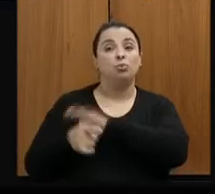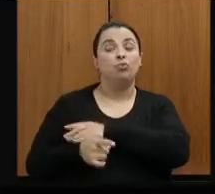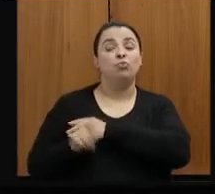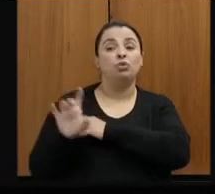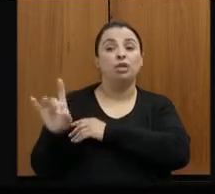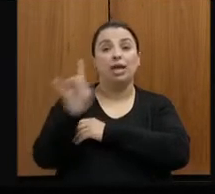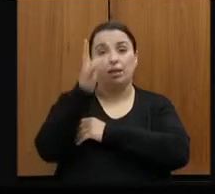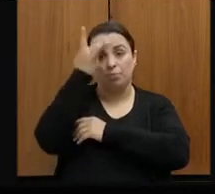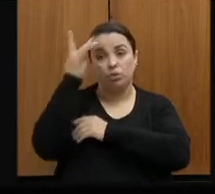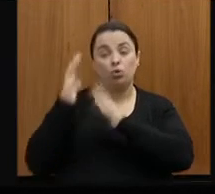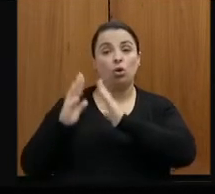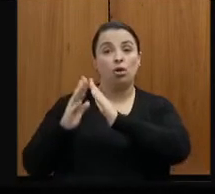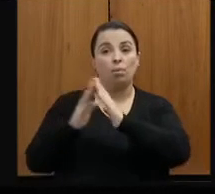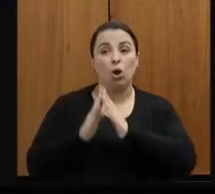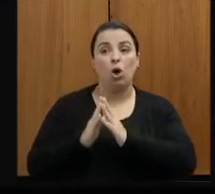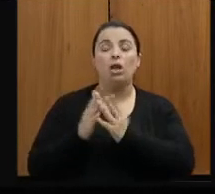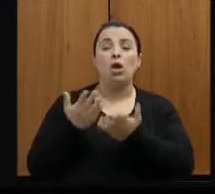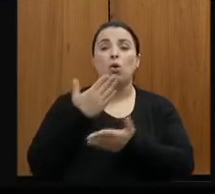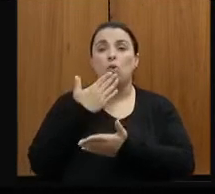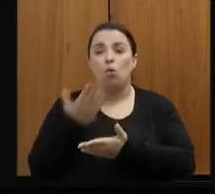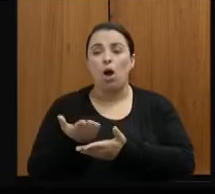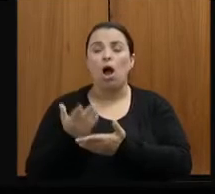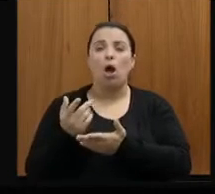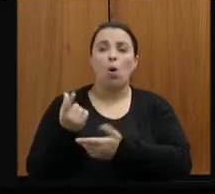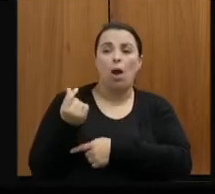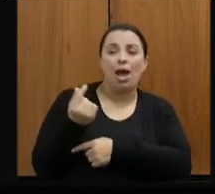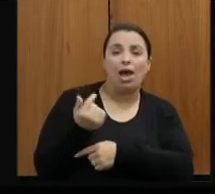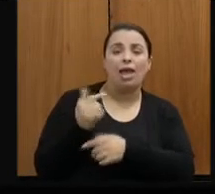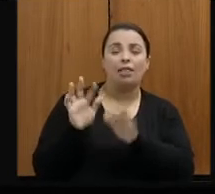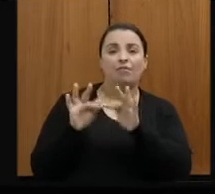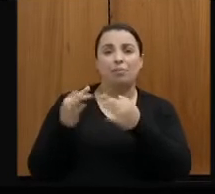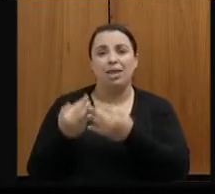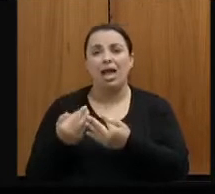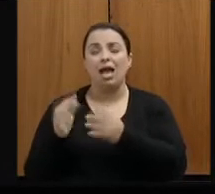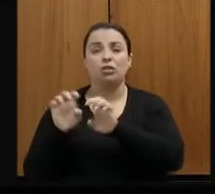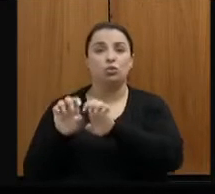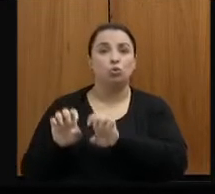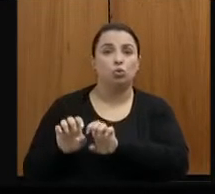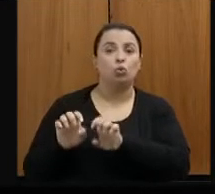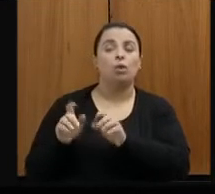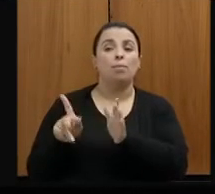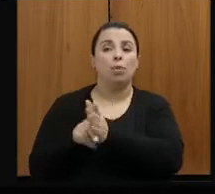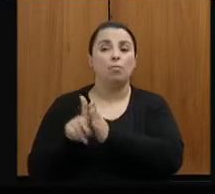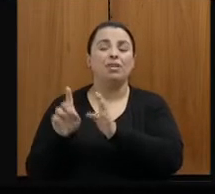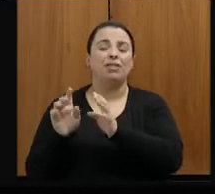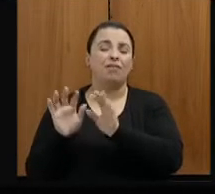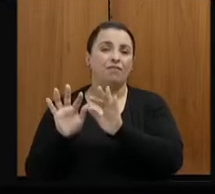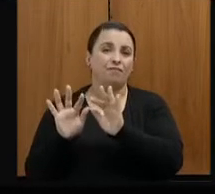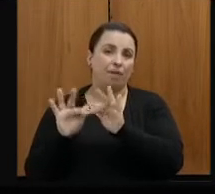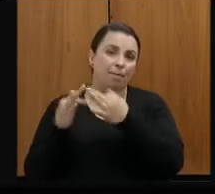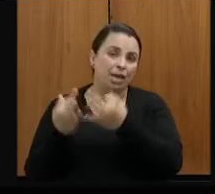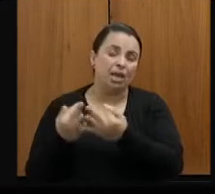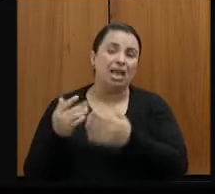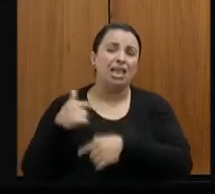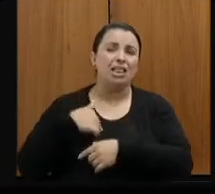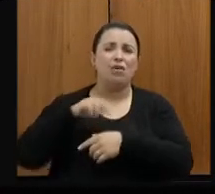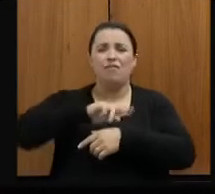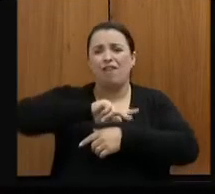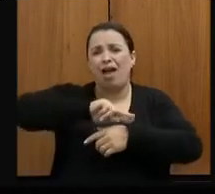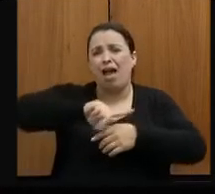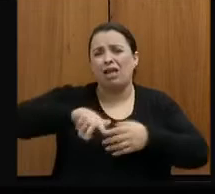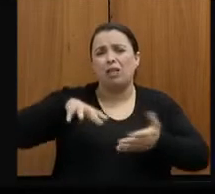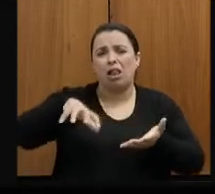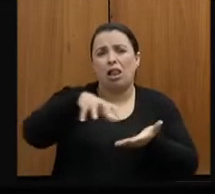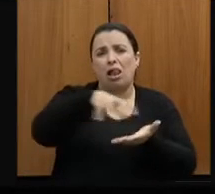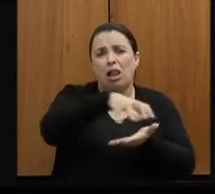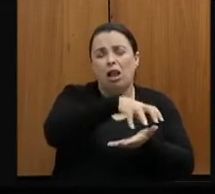em cada imóvel, a faixa de renda, ocupação, a estrutura familiar, etc. Então, ele envolve disciplinas diversas, por isso é